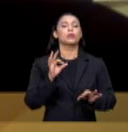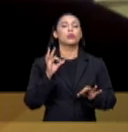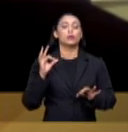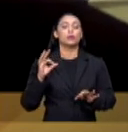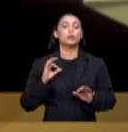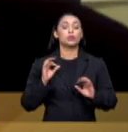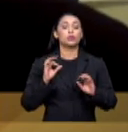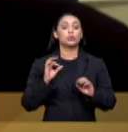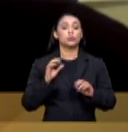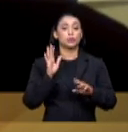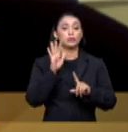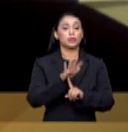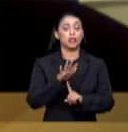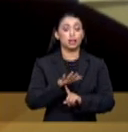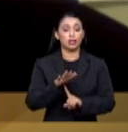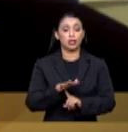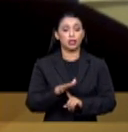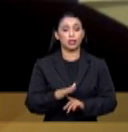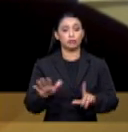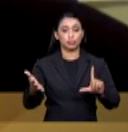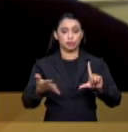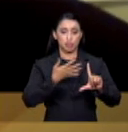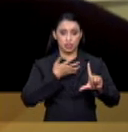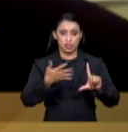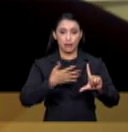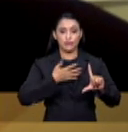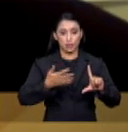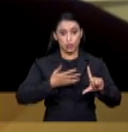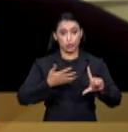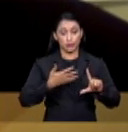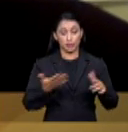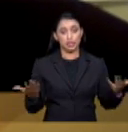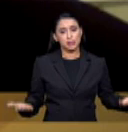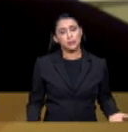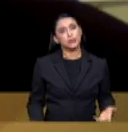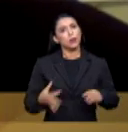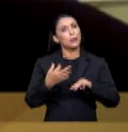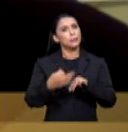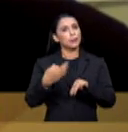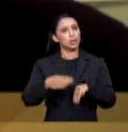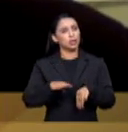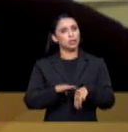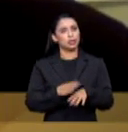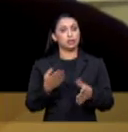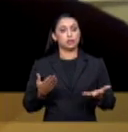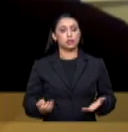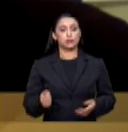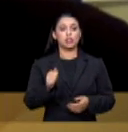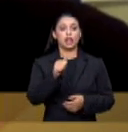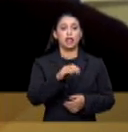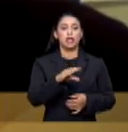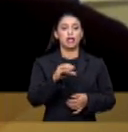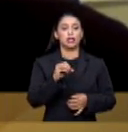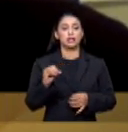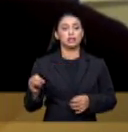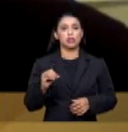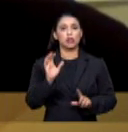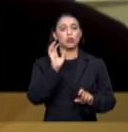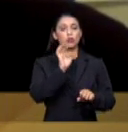servidores que acompanham a sessão videoconferência. Excelências, a presente ACO, o Estado do